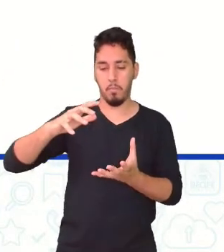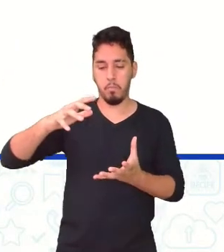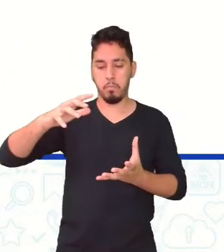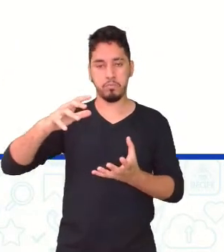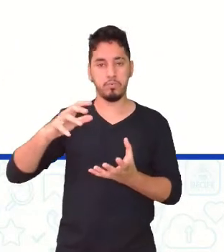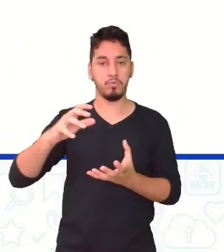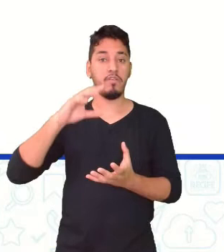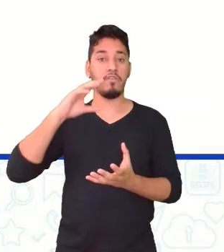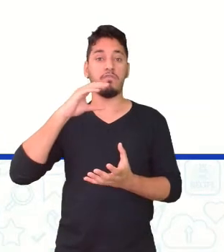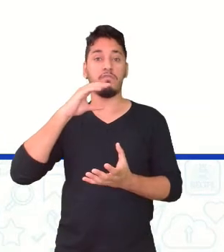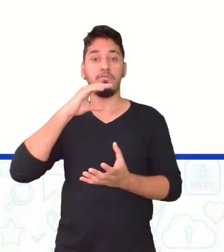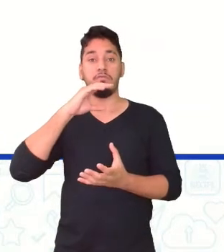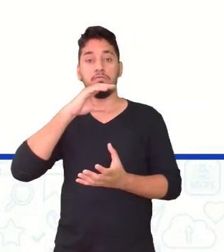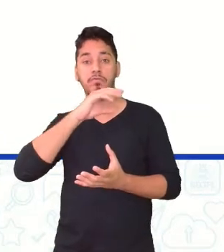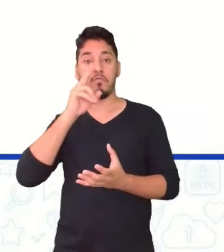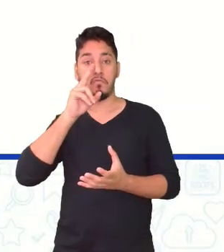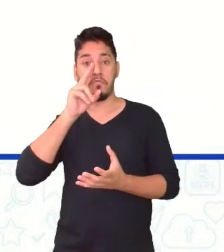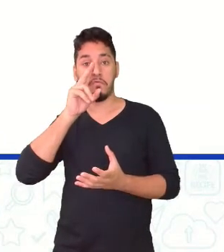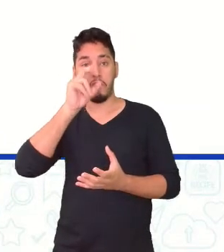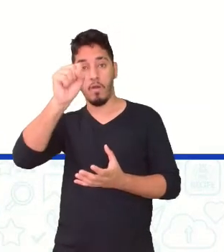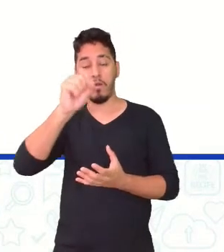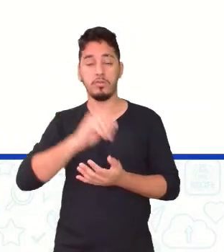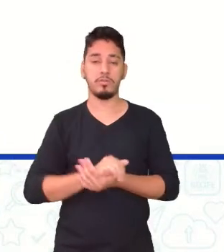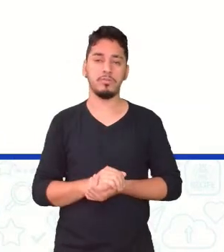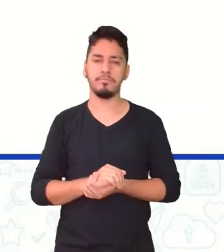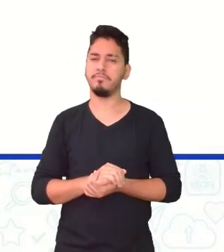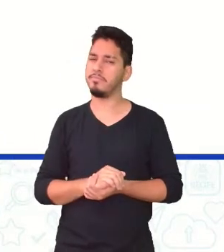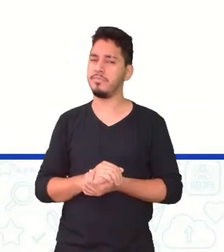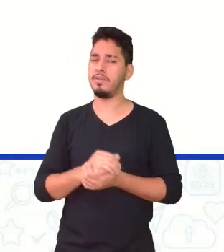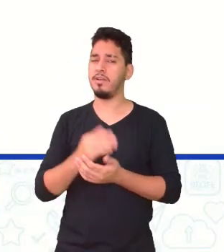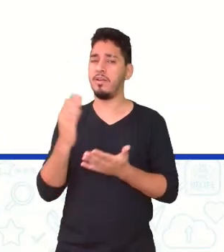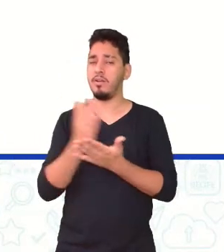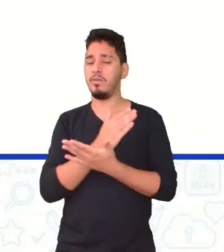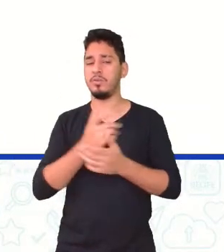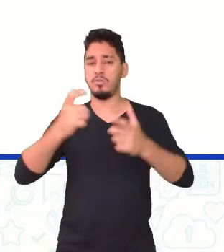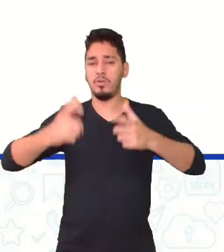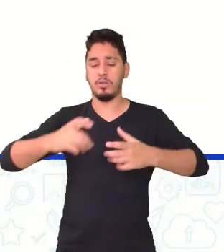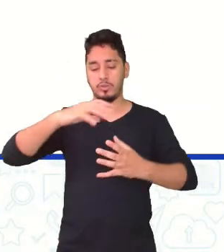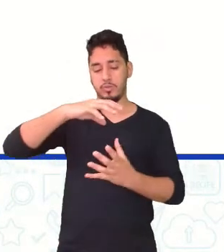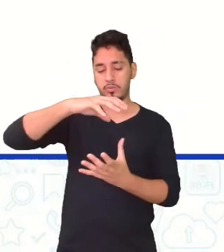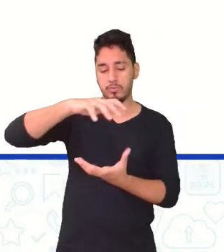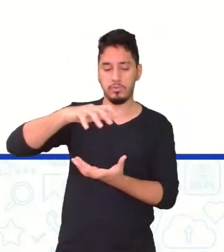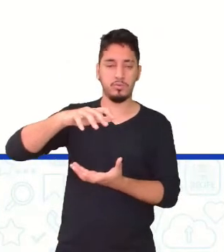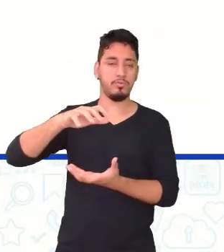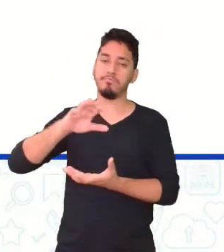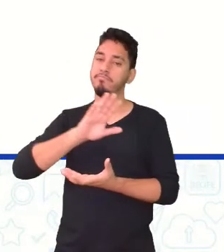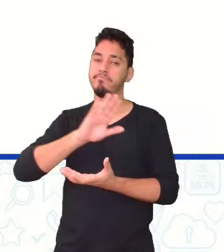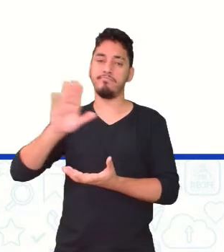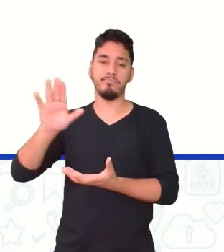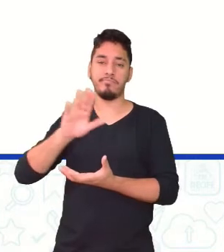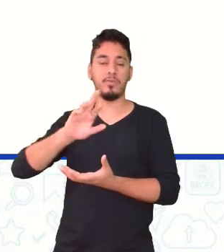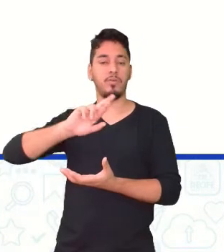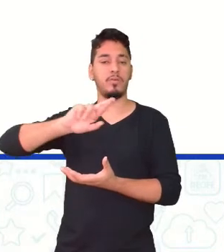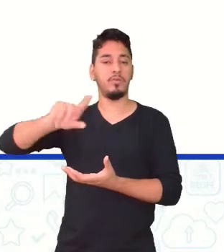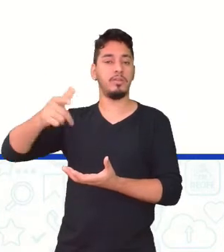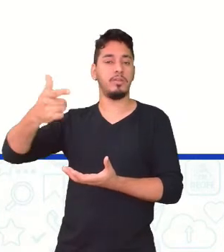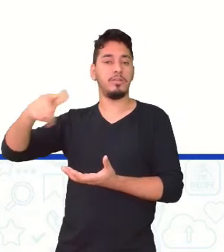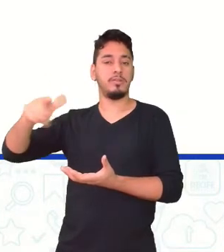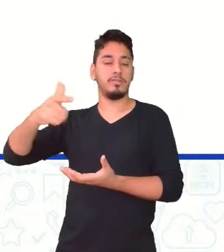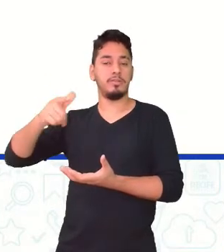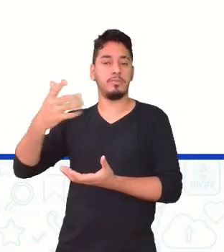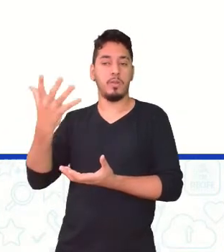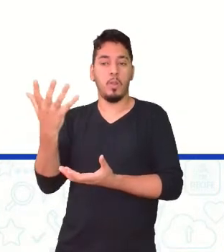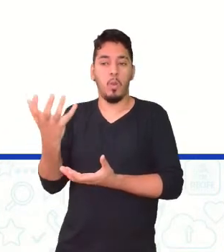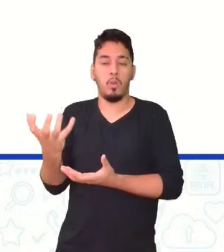mais forte, mais perceptível, né? E alguns locais do mundo onde não era atingido por